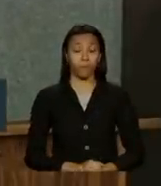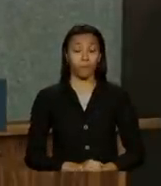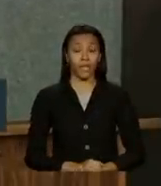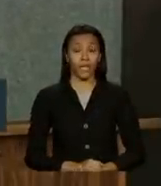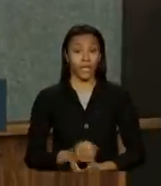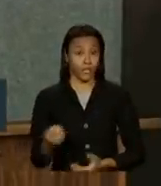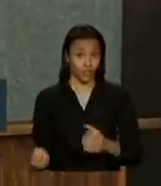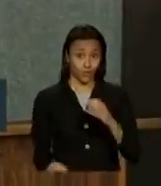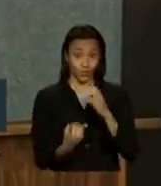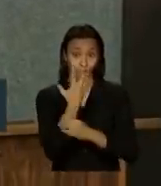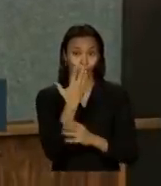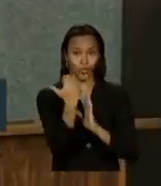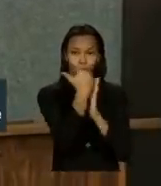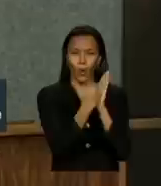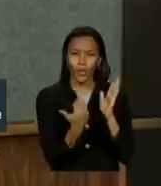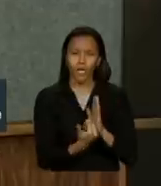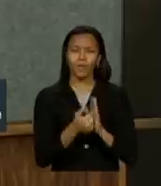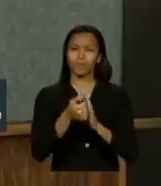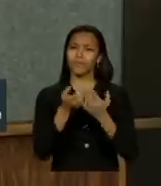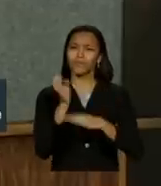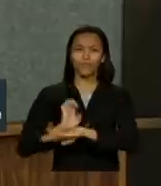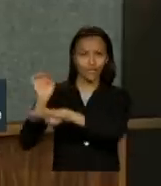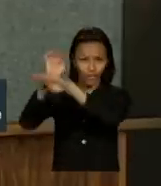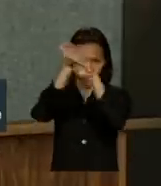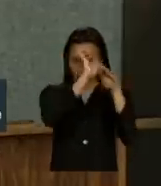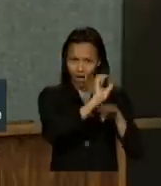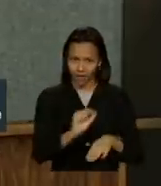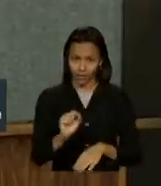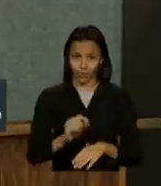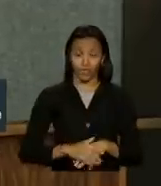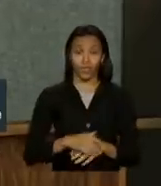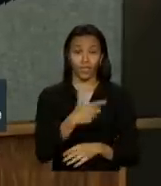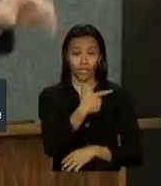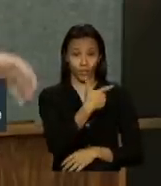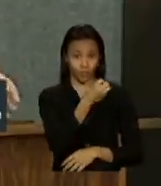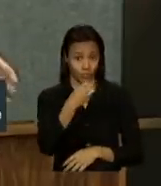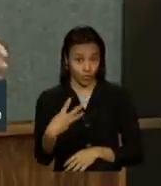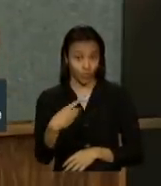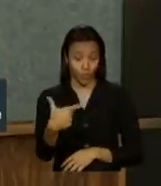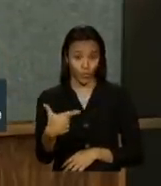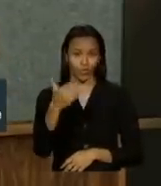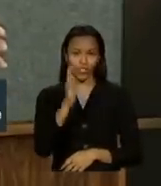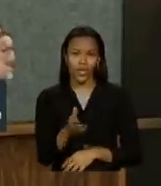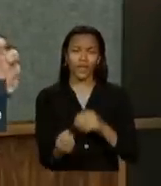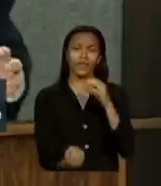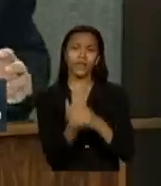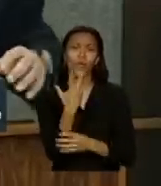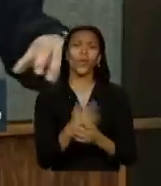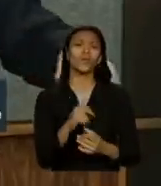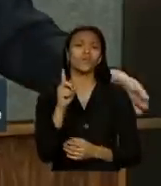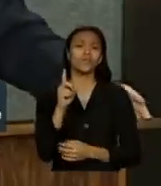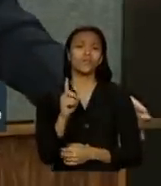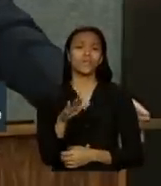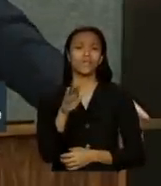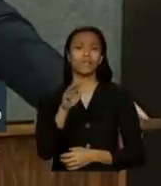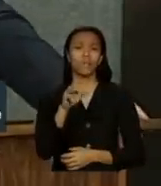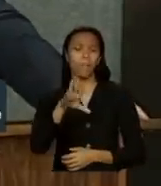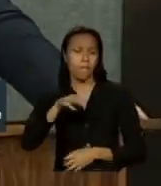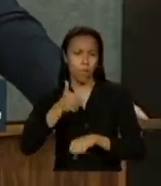estaduais em 92 Nós criamos então o programa de do programa Gaúcho de qualidade